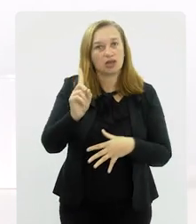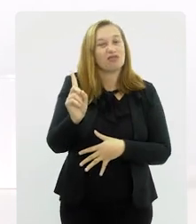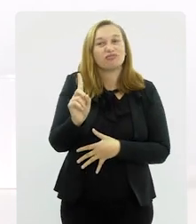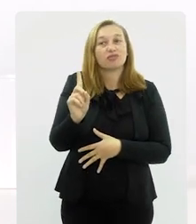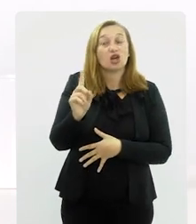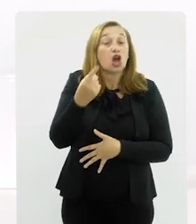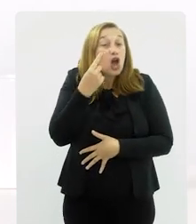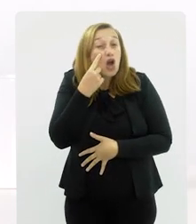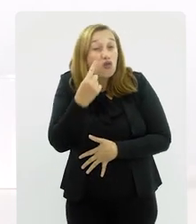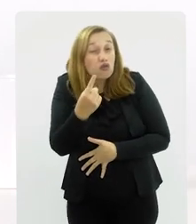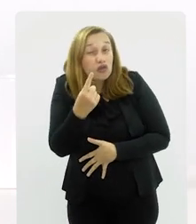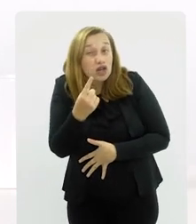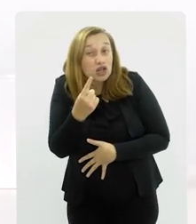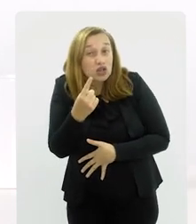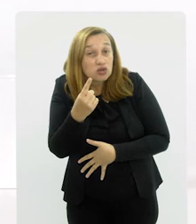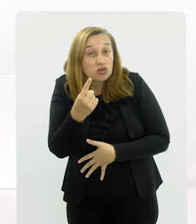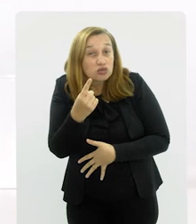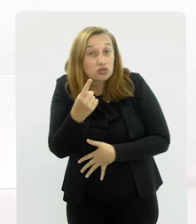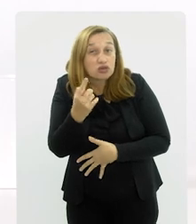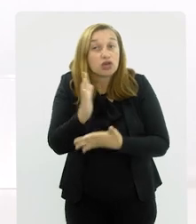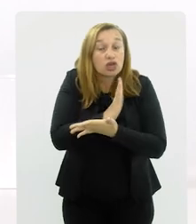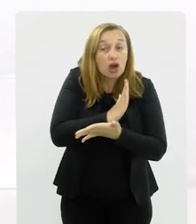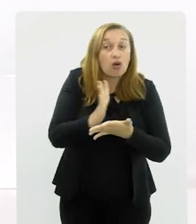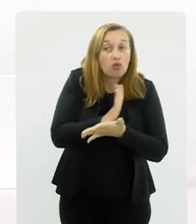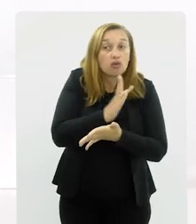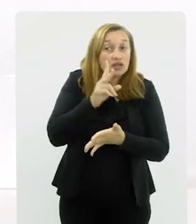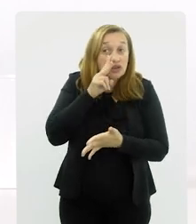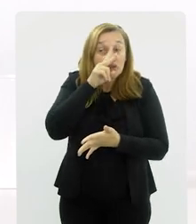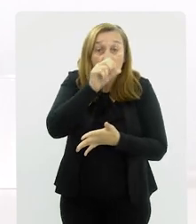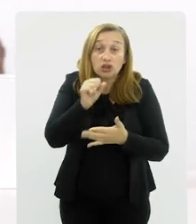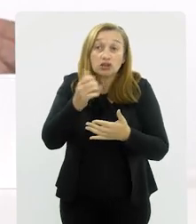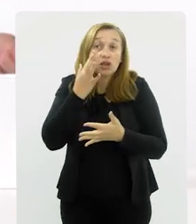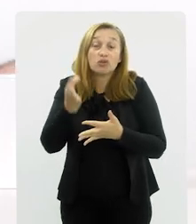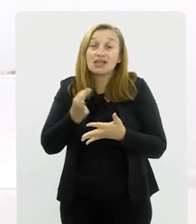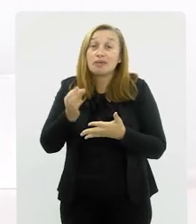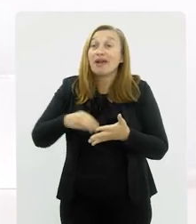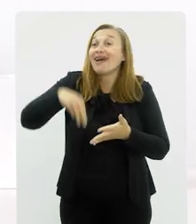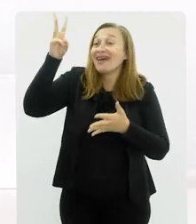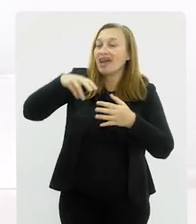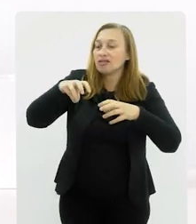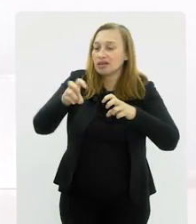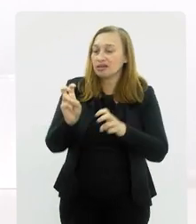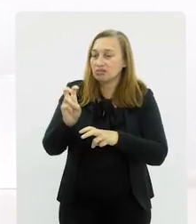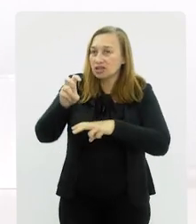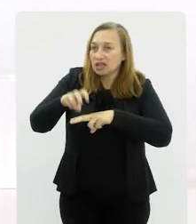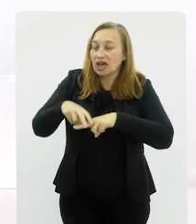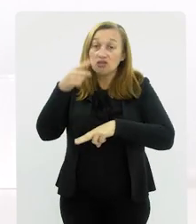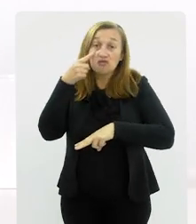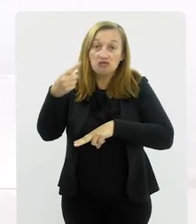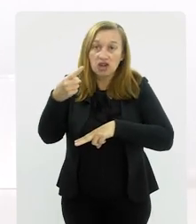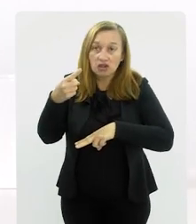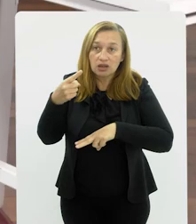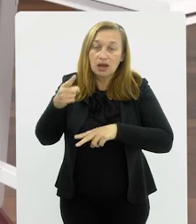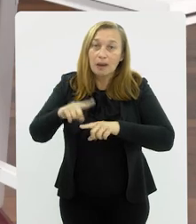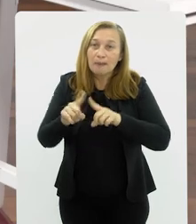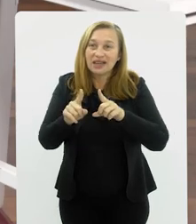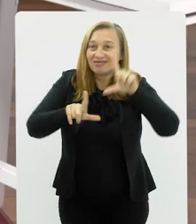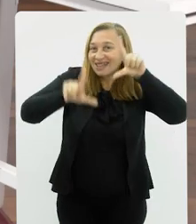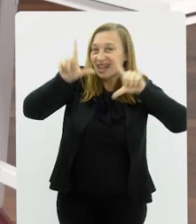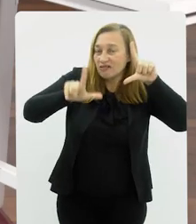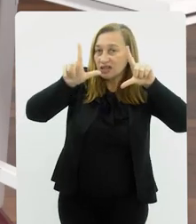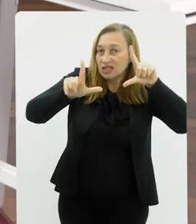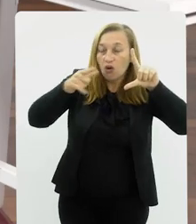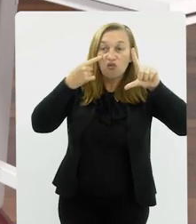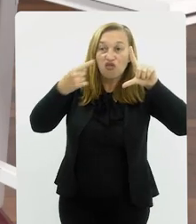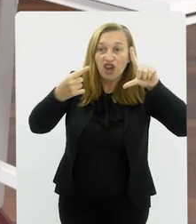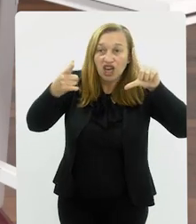isso de uma forma até em excesso. Eu não sei como que é para o público que está assistindo ao vivo, né? Pela televisão é tudo muito bonito, tudo muito